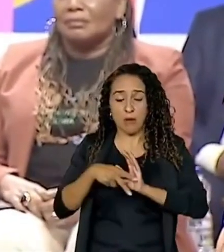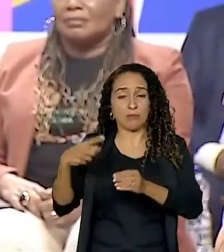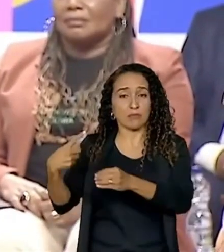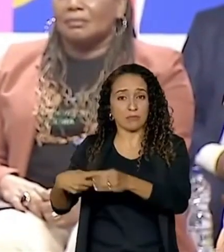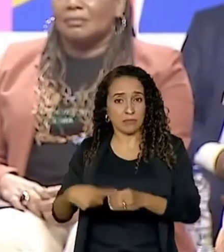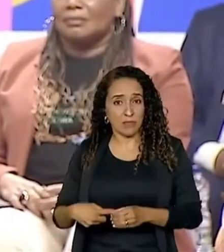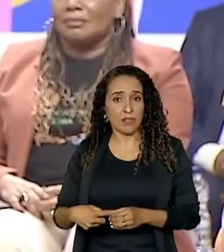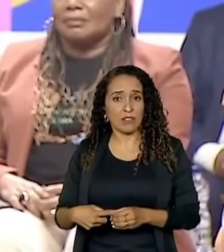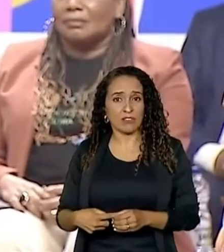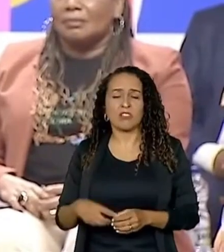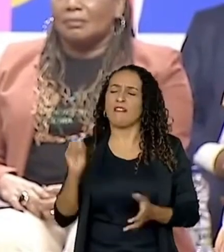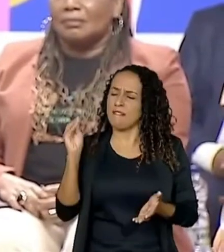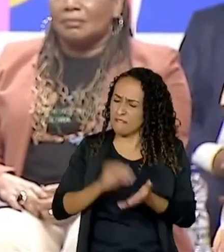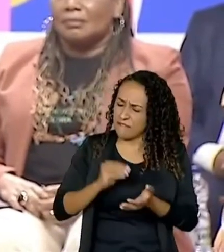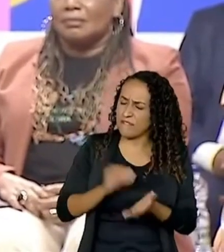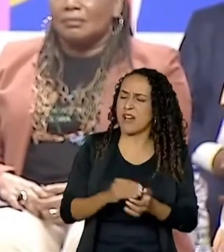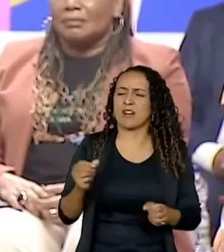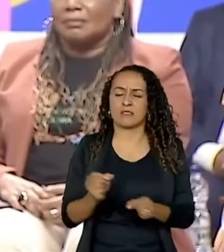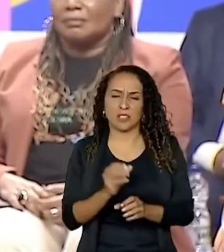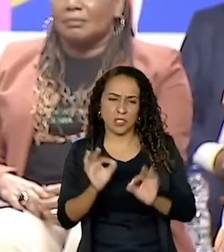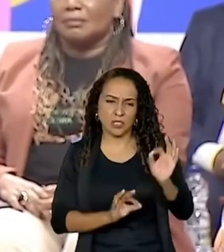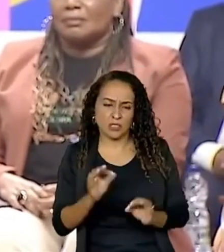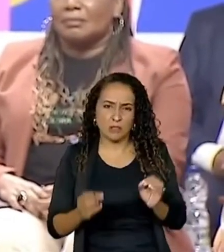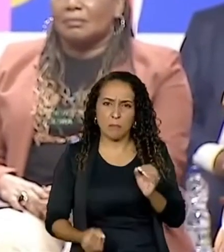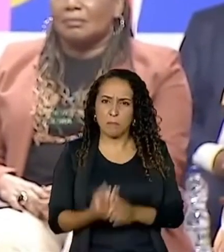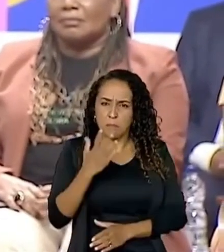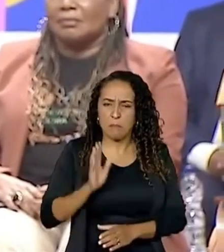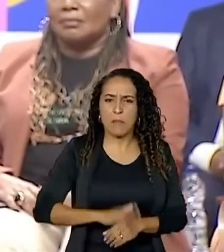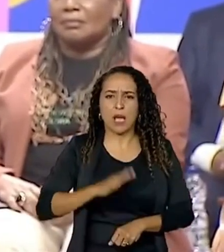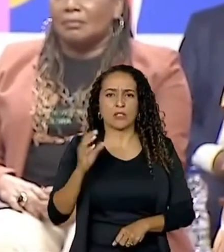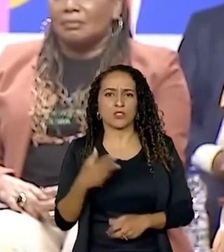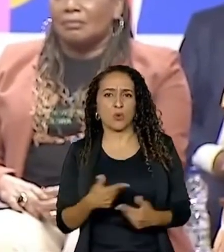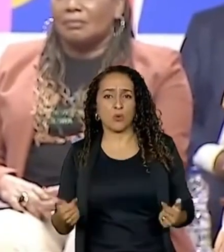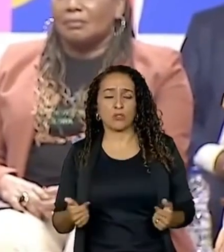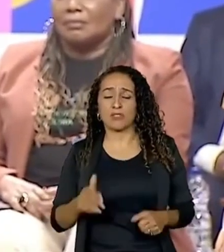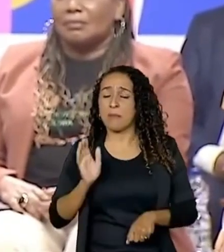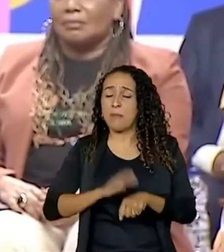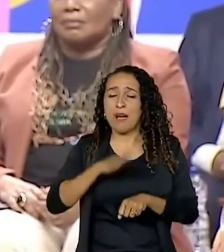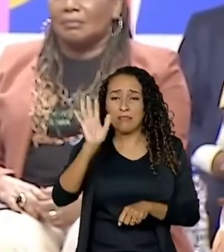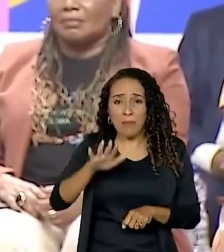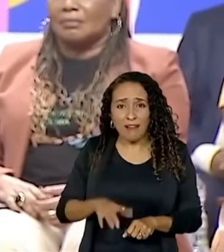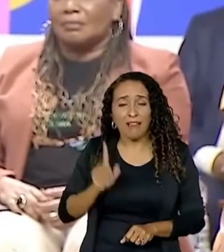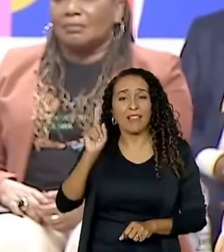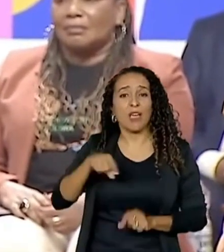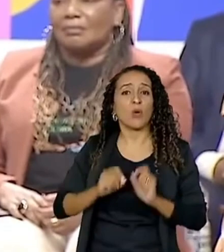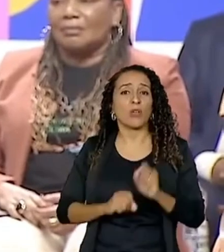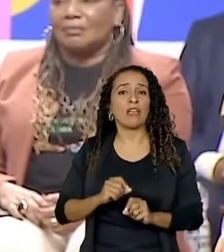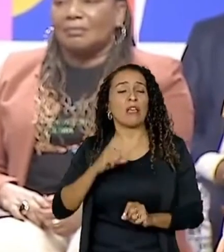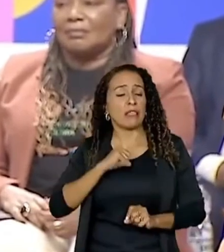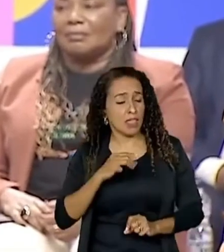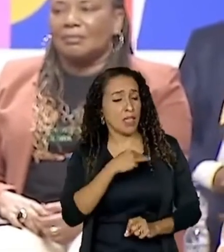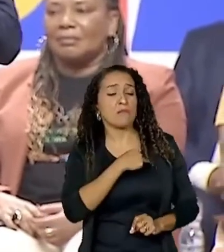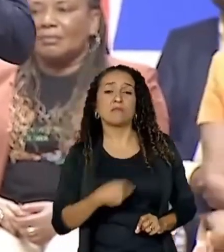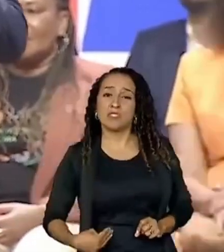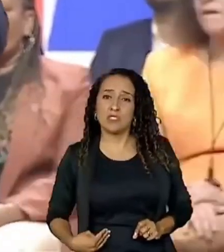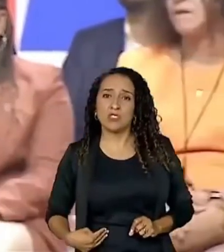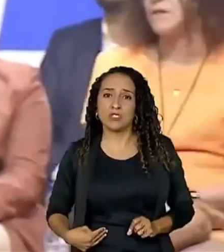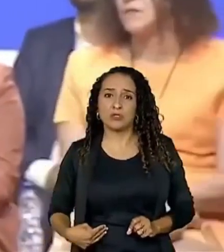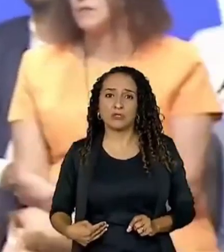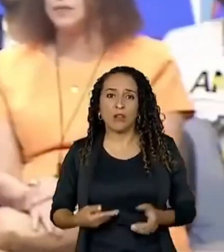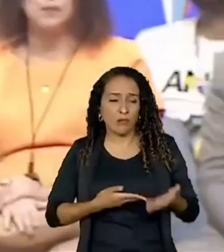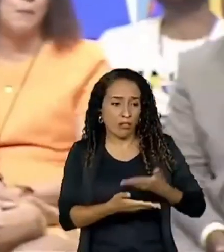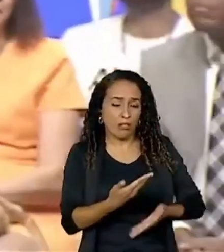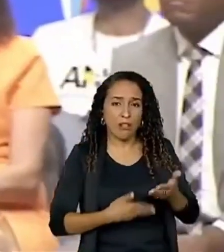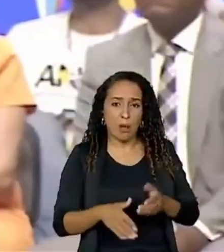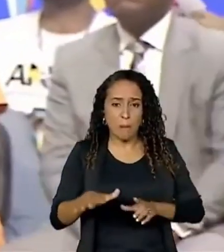Ainda falta construir mais coisas. E a coisa mais barata do mundo é a gente ter ministros envolvidos com o